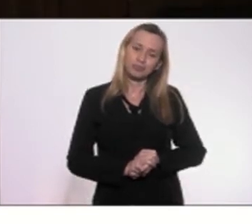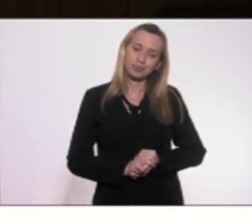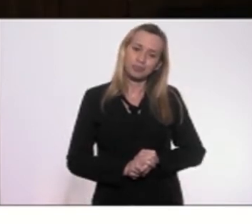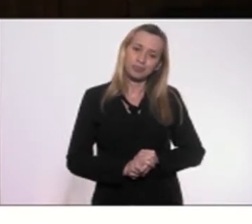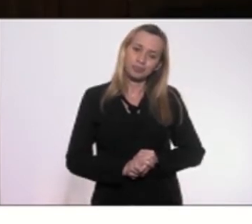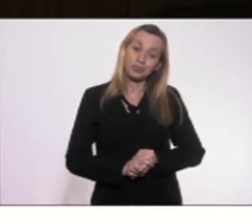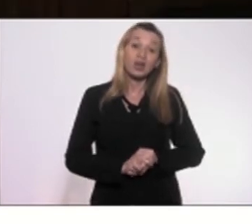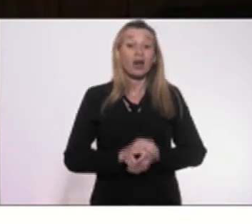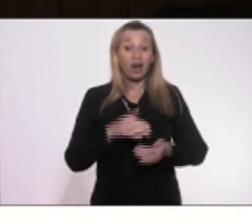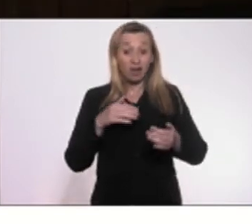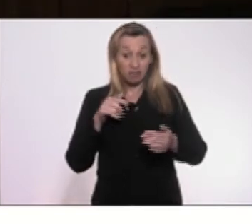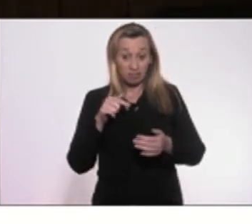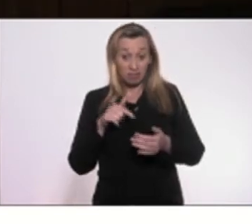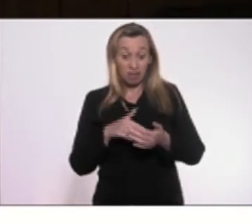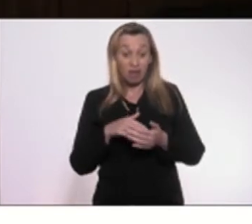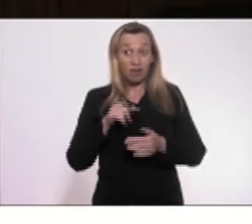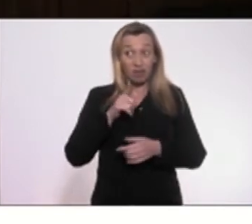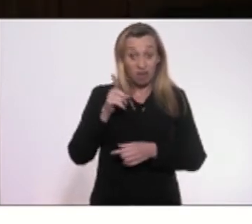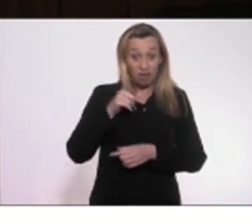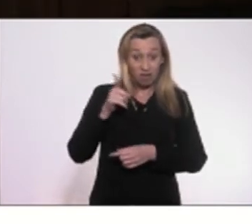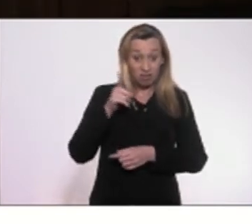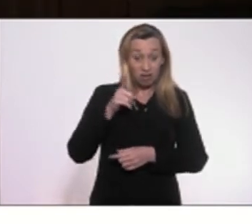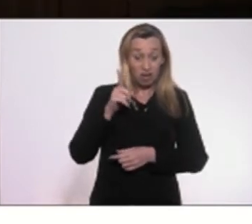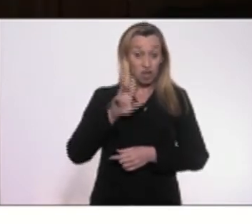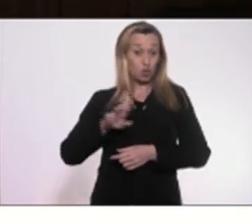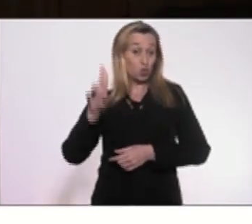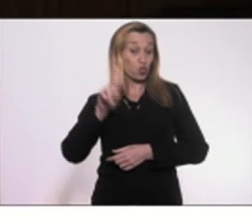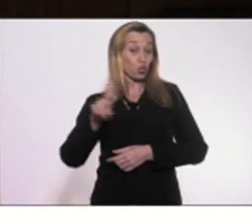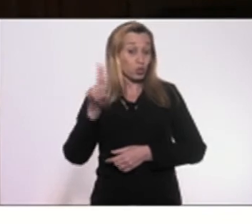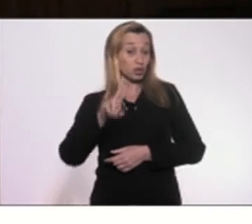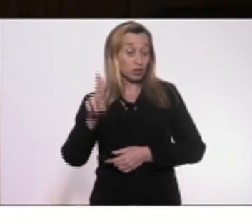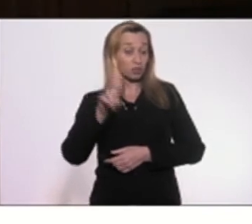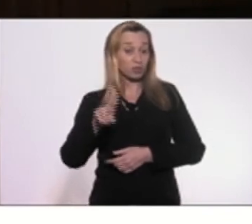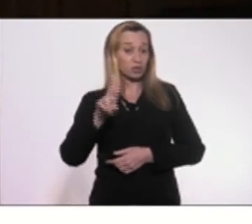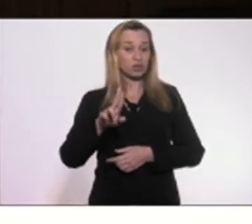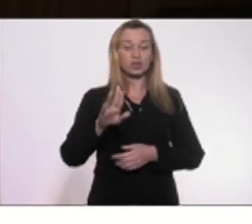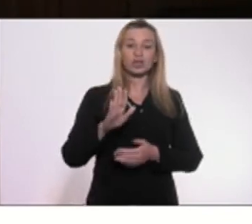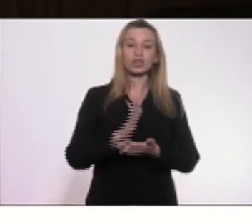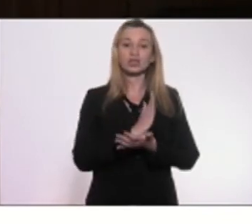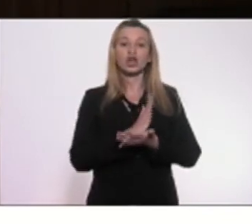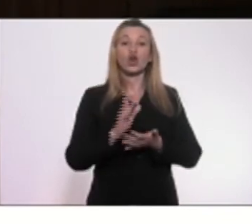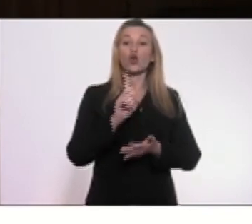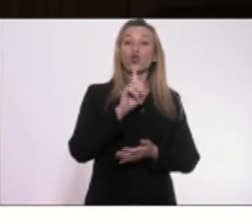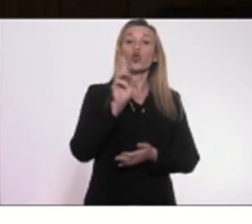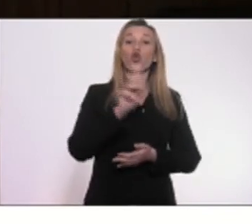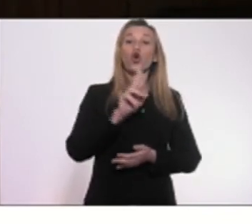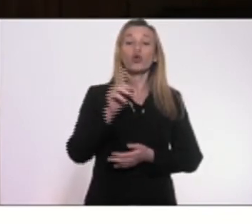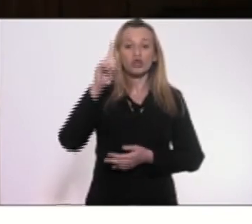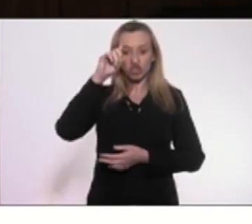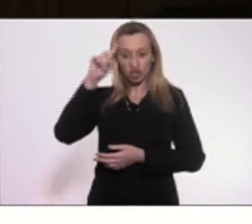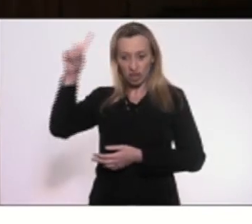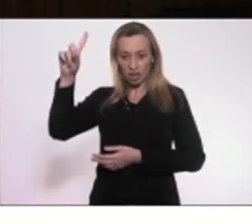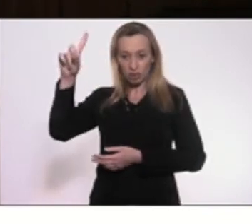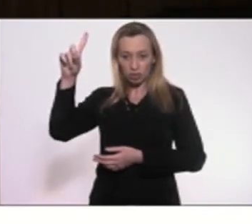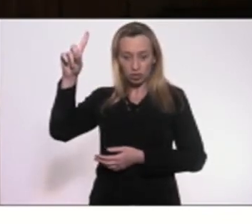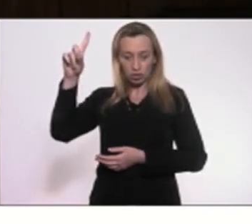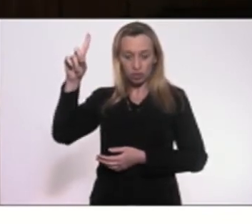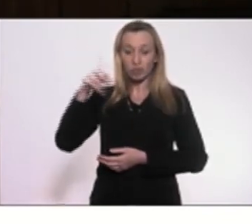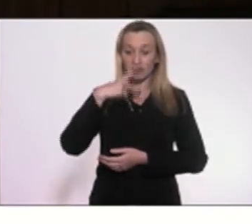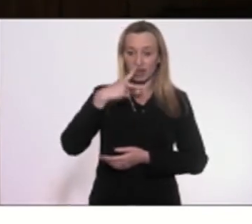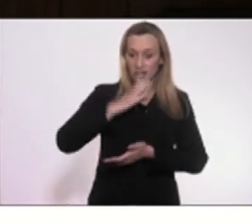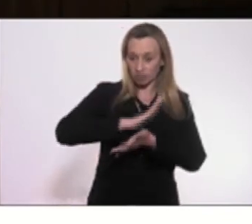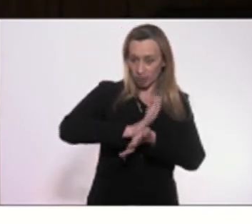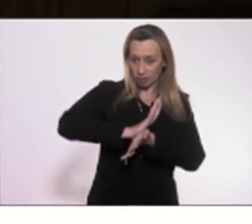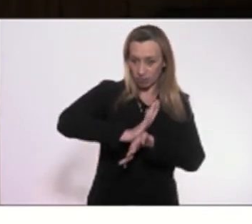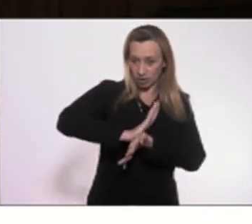até aqueles que usam, muitas vezes, o nome de Deus para incitar o